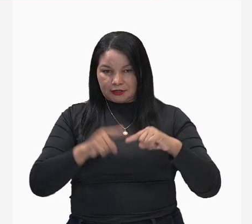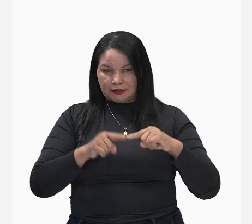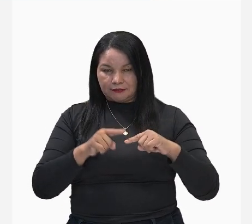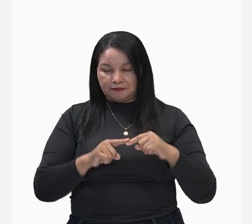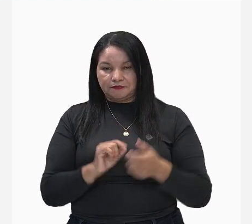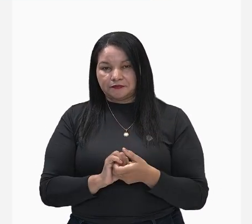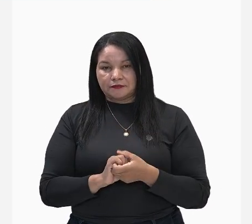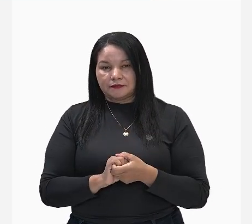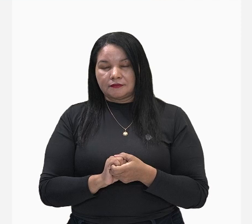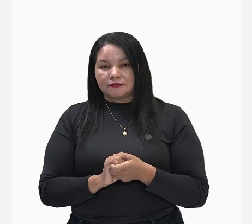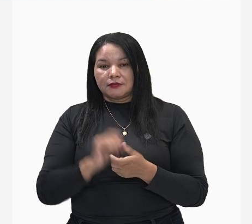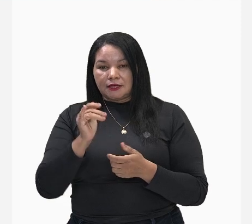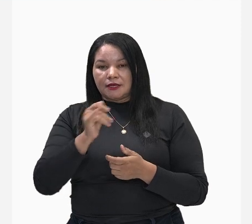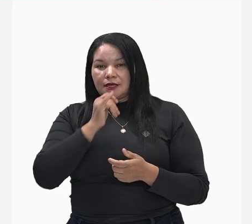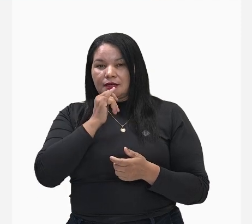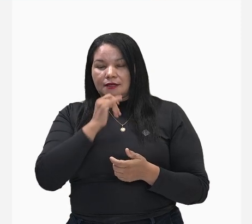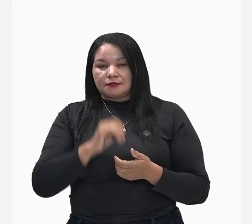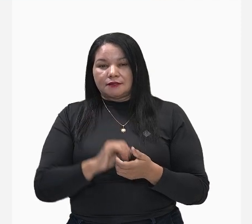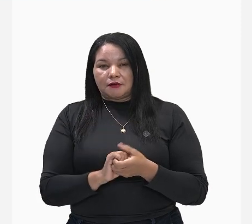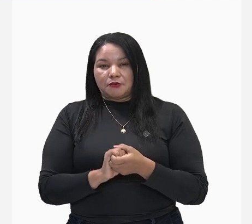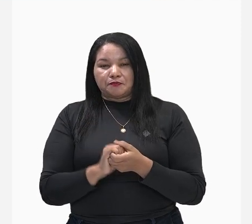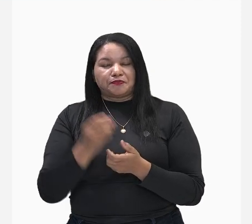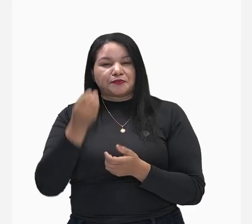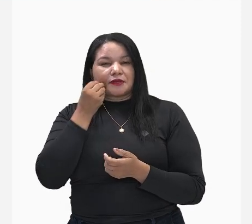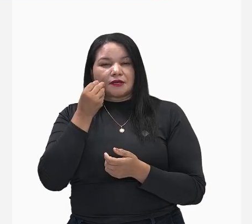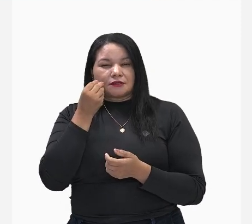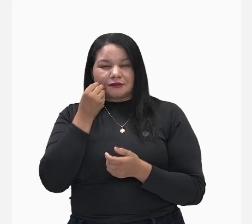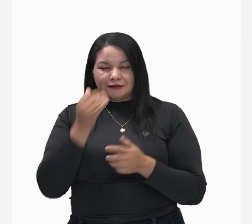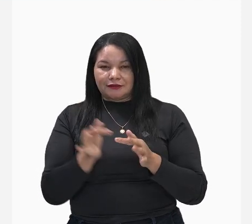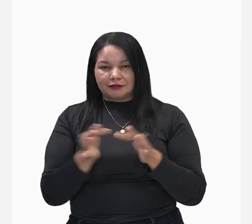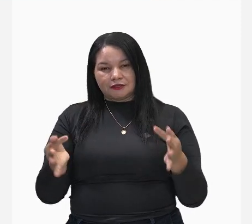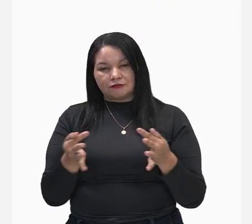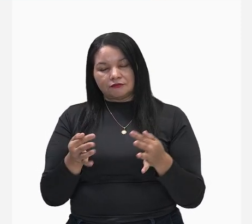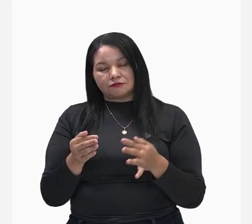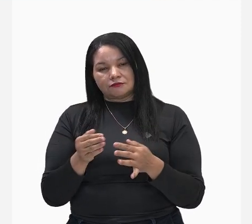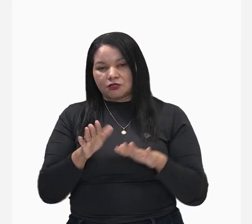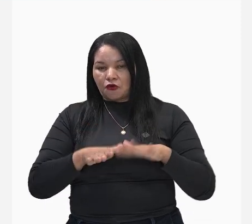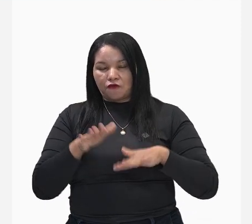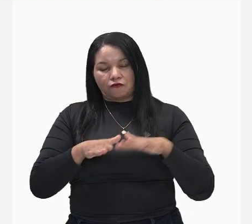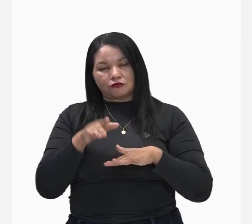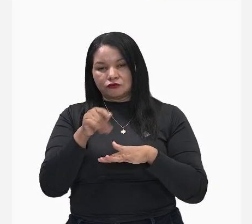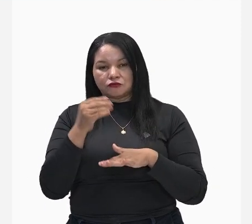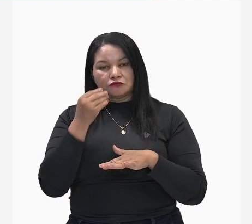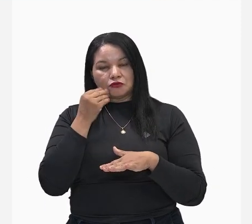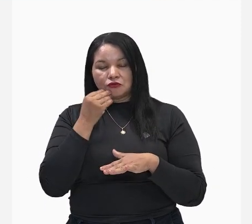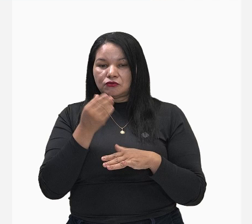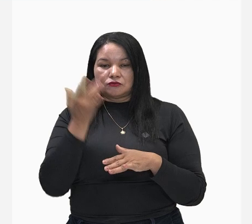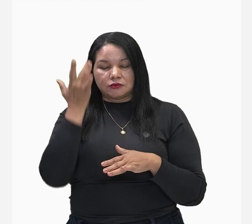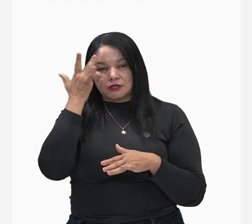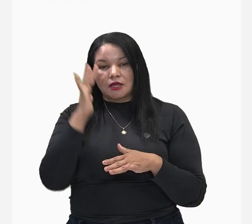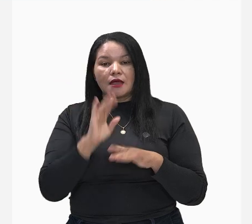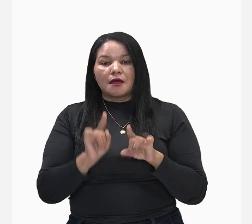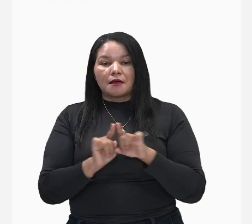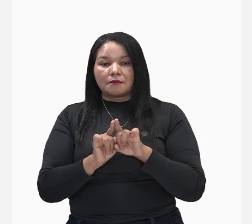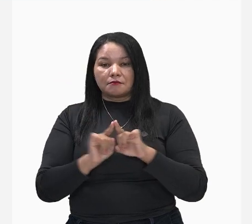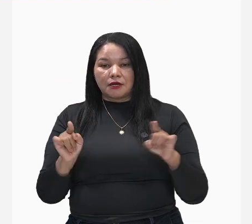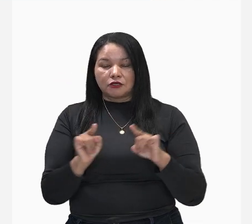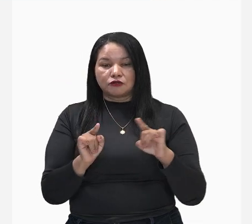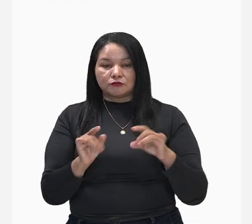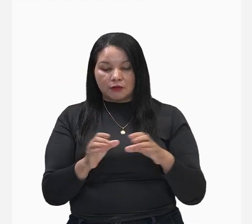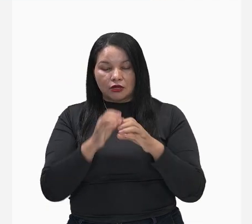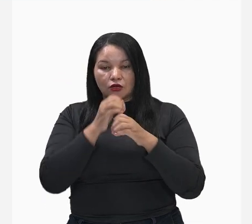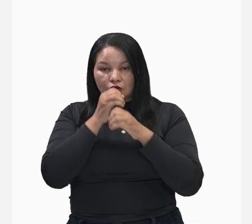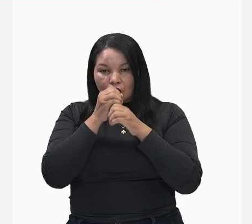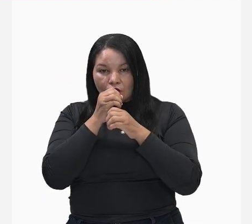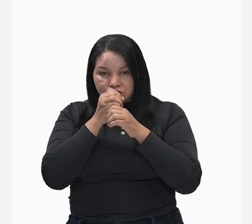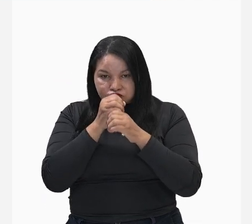Muitas vezes nós costumamos fazer ali um experimento simples, não sei se você já fez isso, de pegar um balão cheio, né, uma bexiga, um